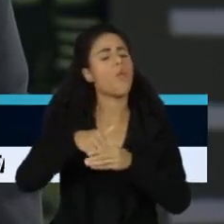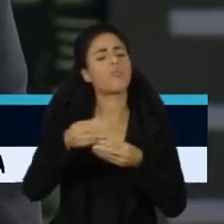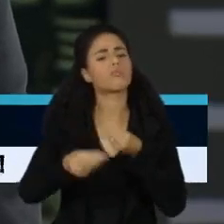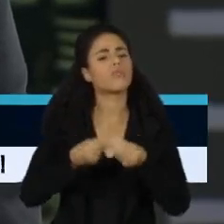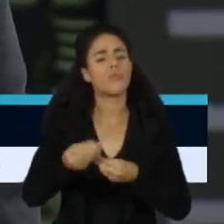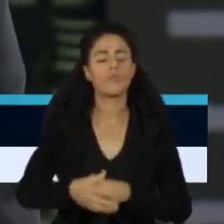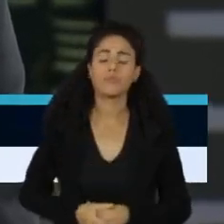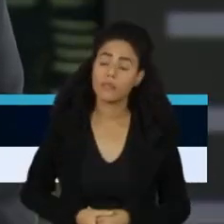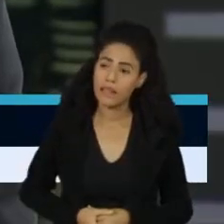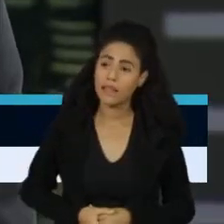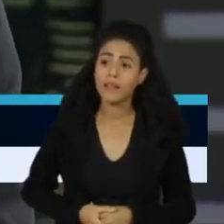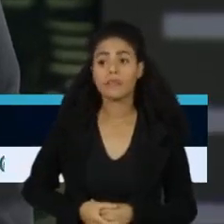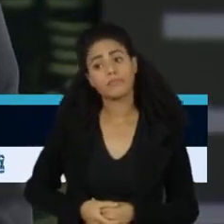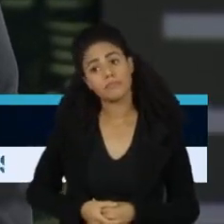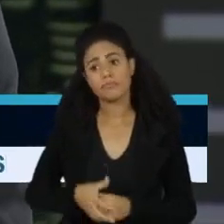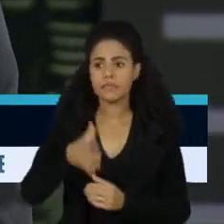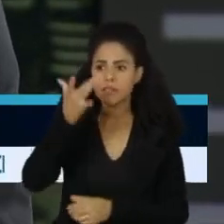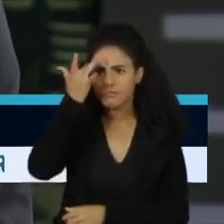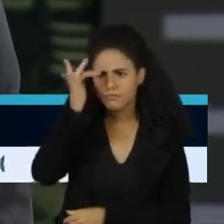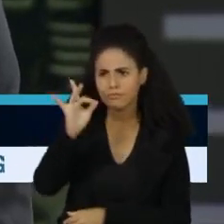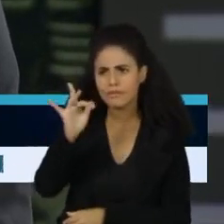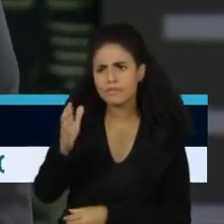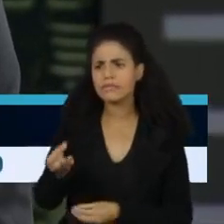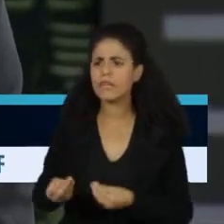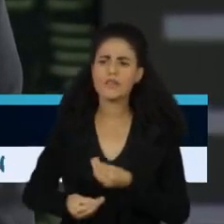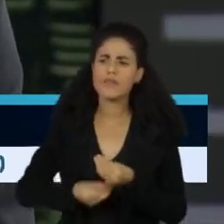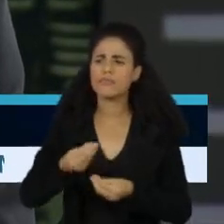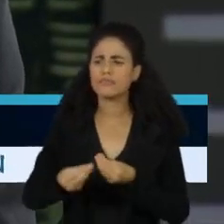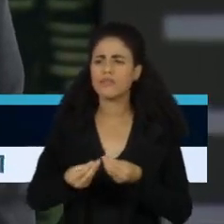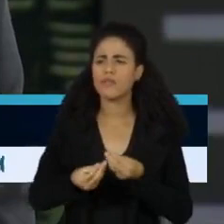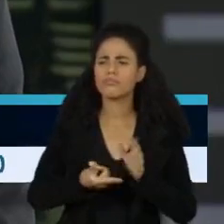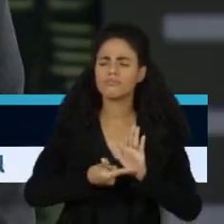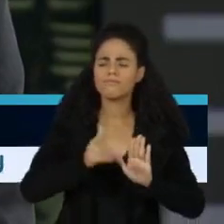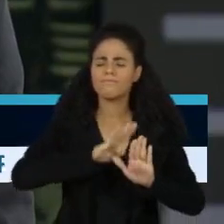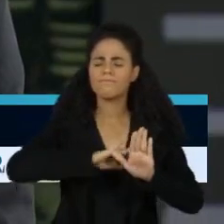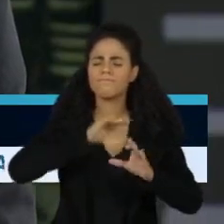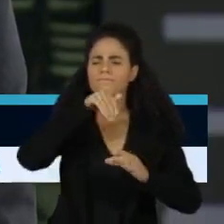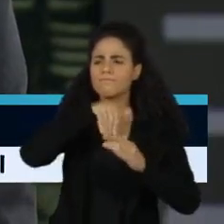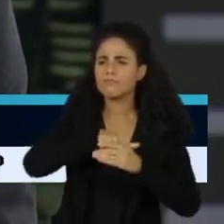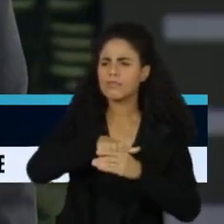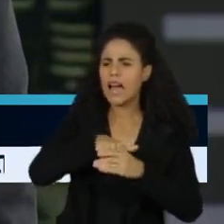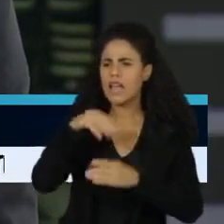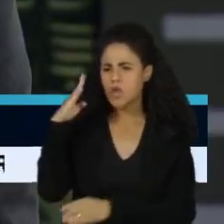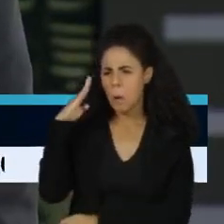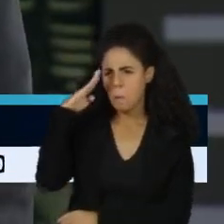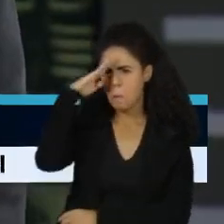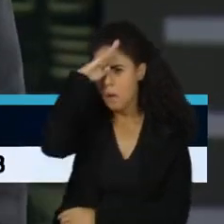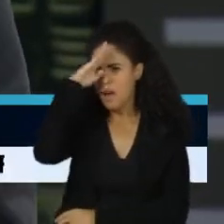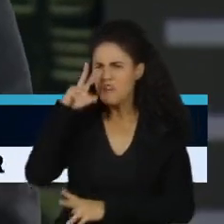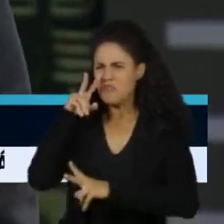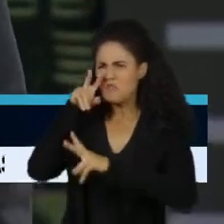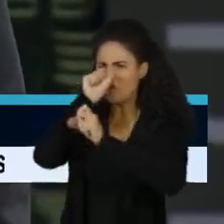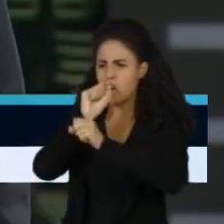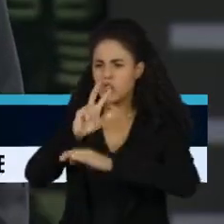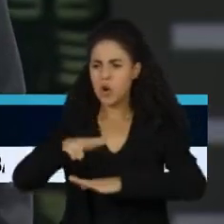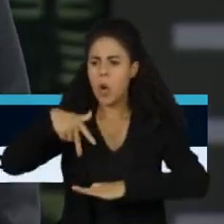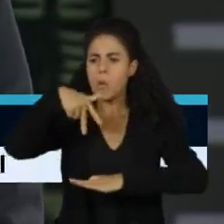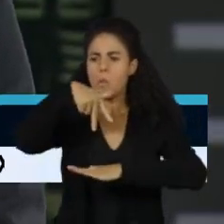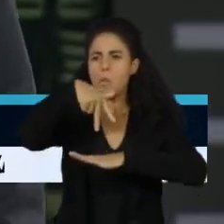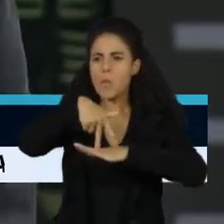segunda alternativa vai ser muito remota, né? O bolsonarismo como força política não existe, inclusive